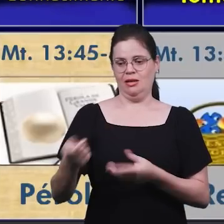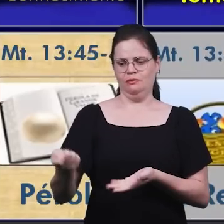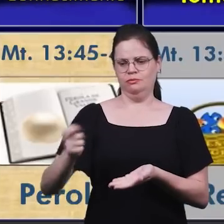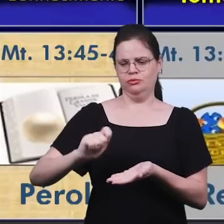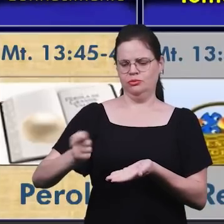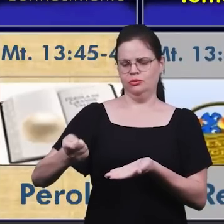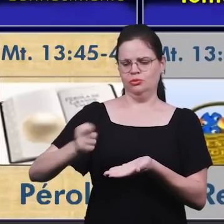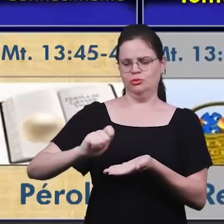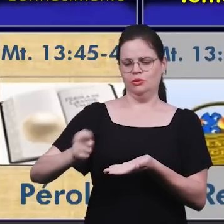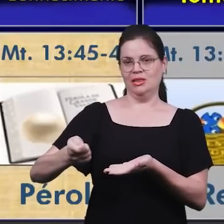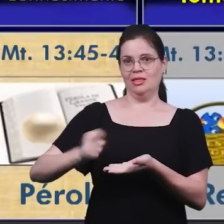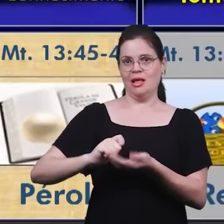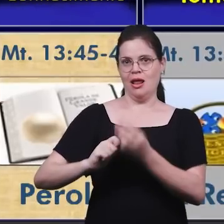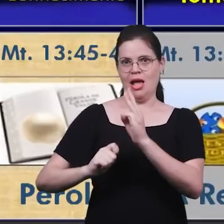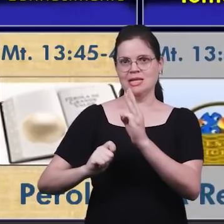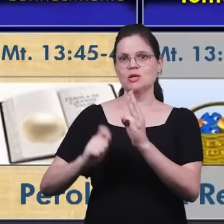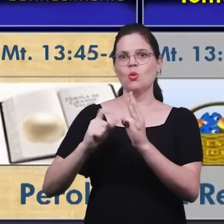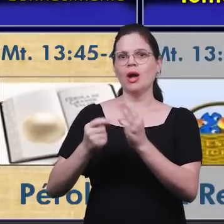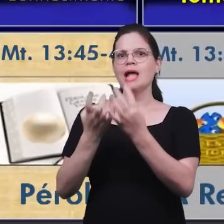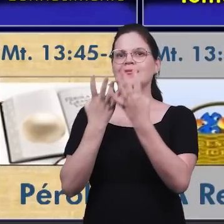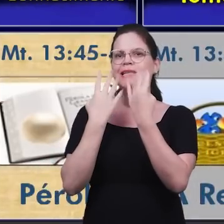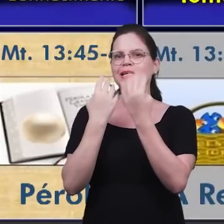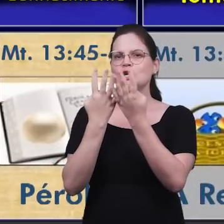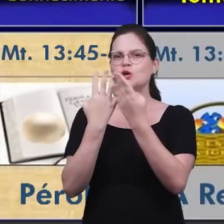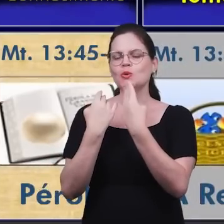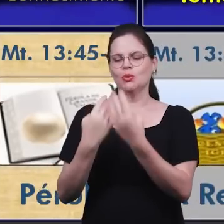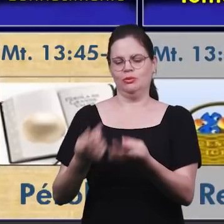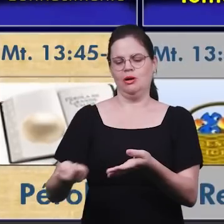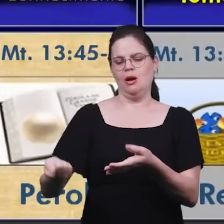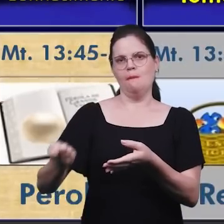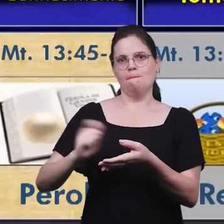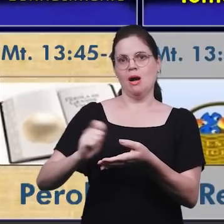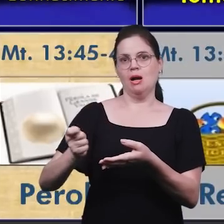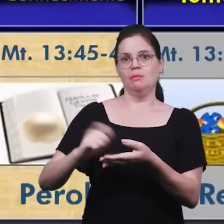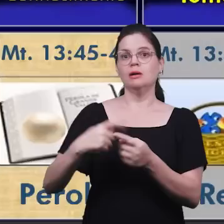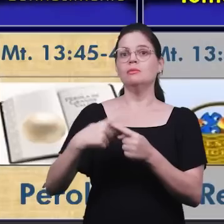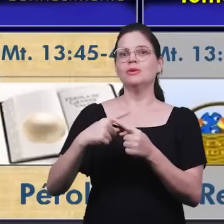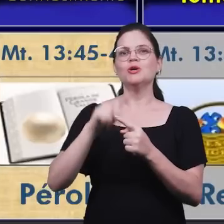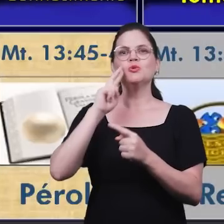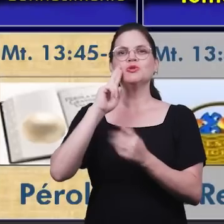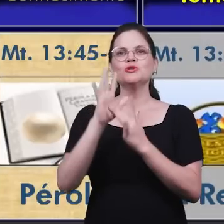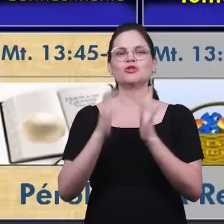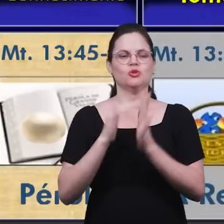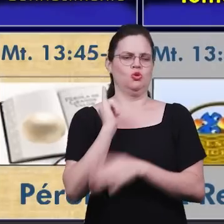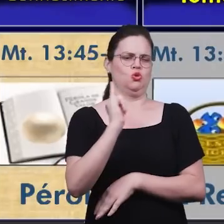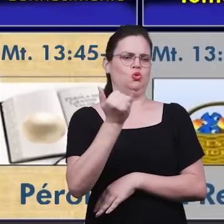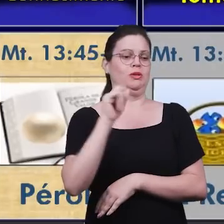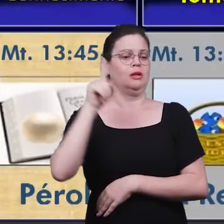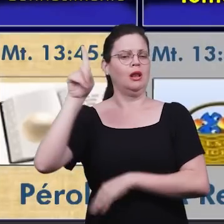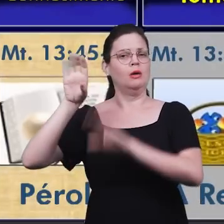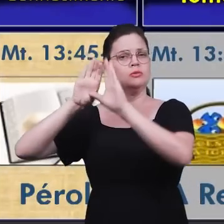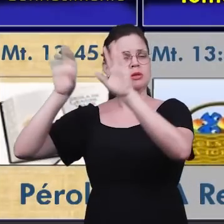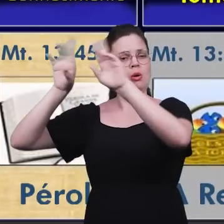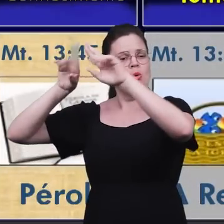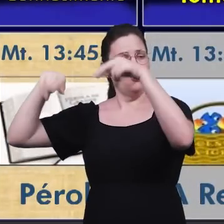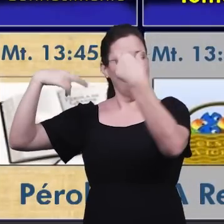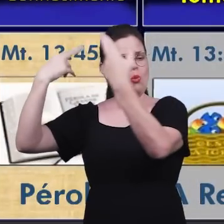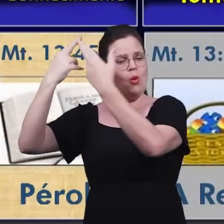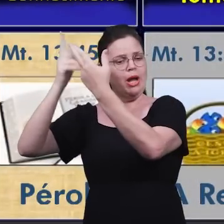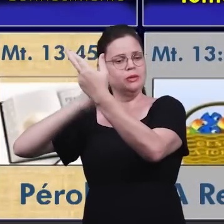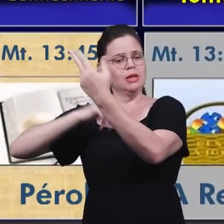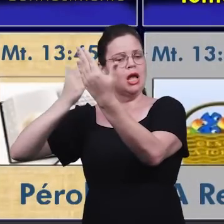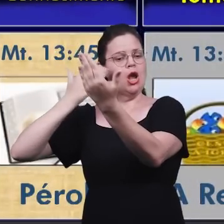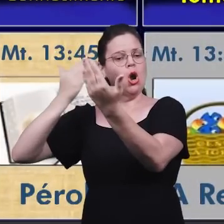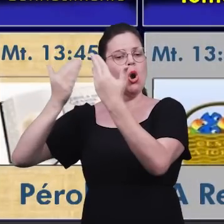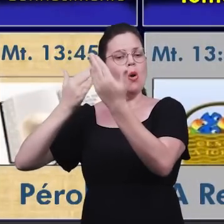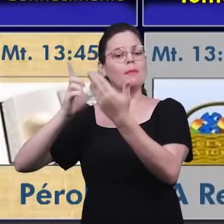medidas de farinha. Então, o reino dos céus é semelhante a 3 medidas de farinha, que uma mulher veio com a medida de fermento e levedou toda a